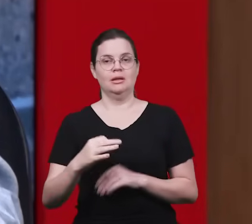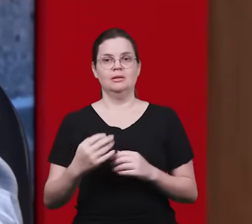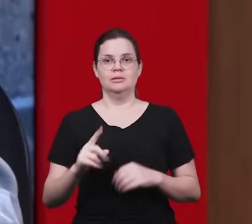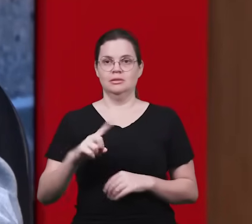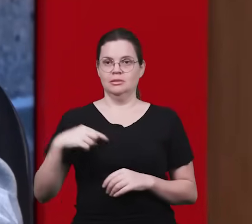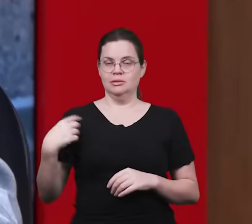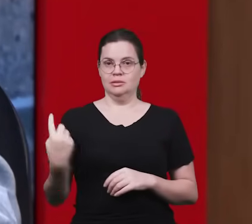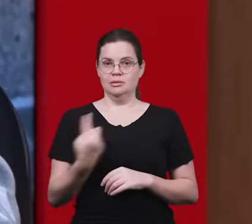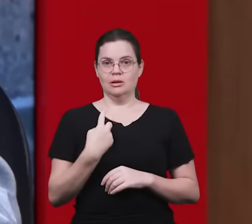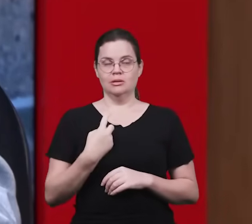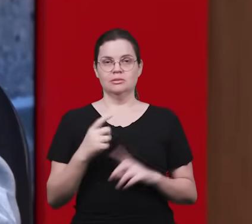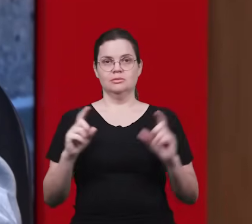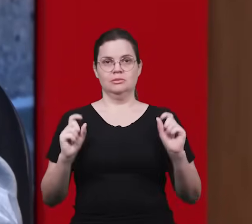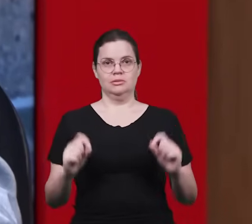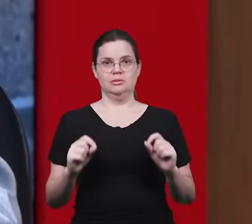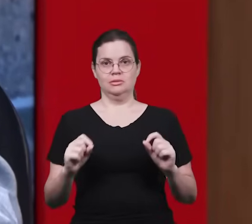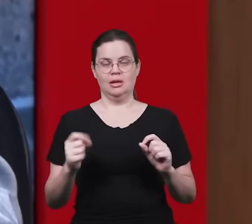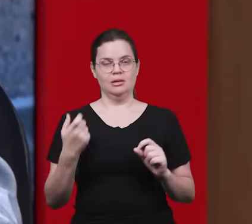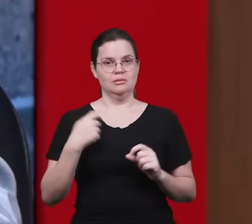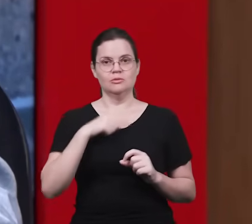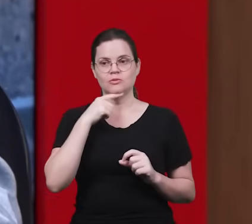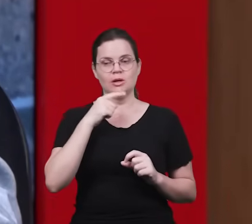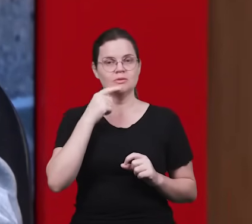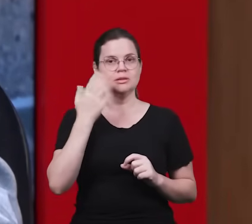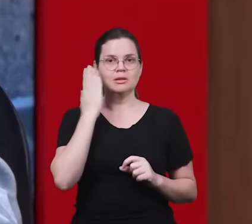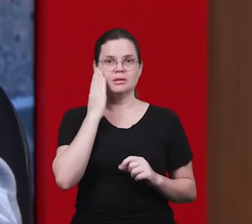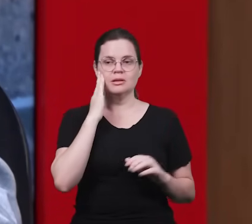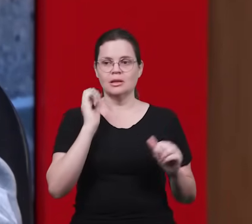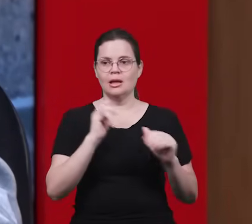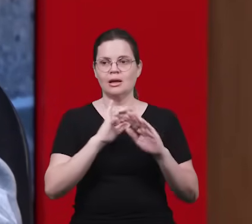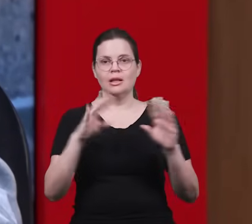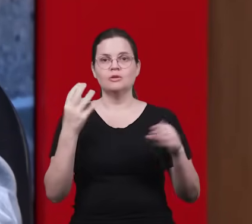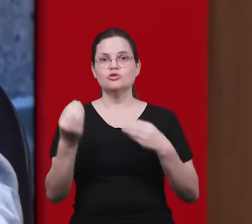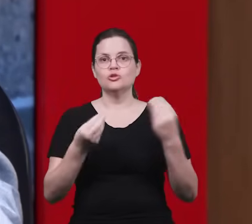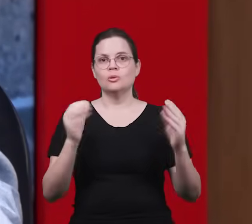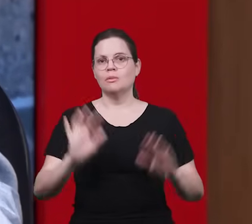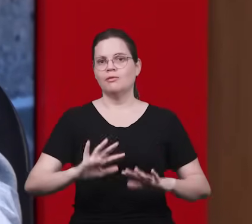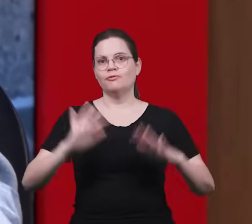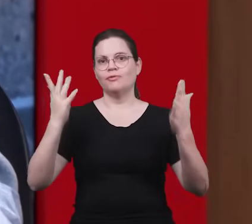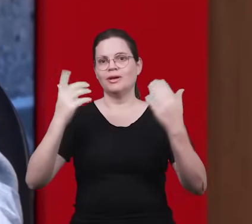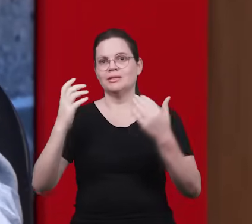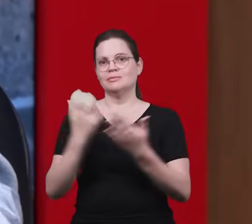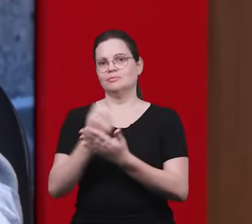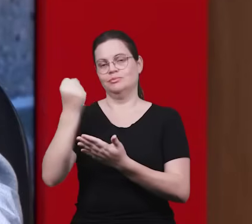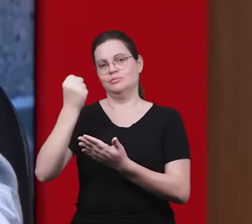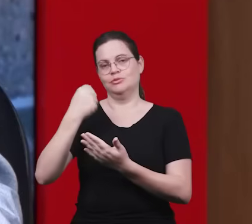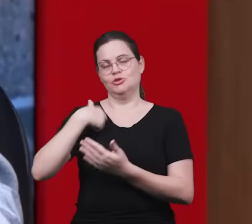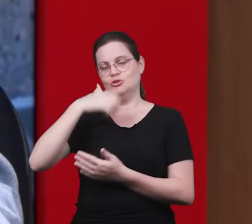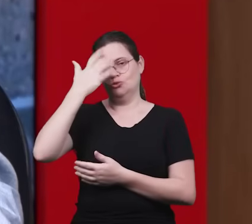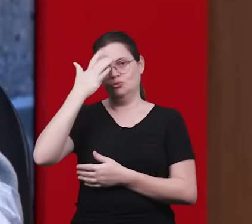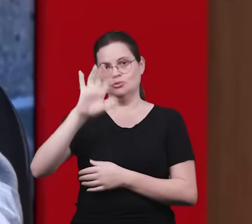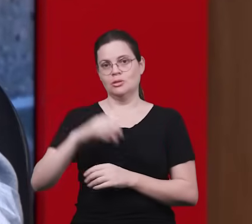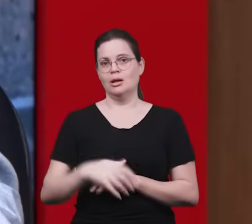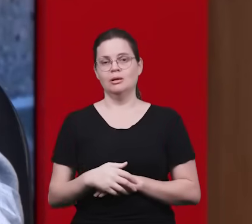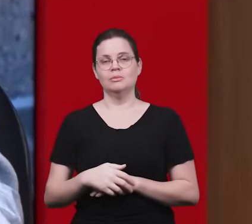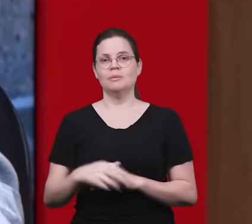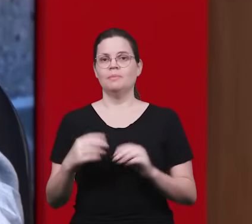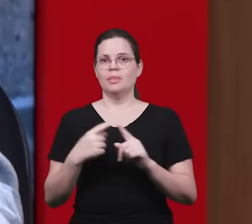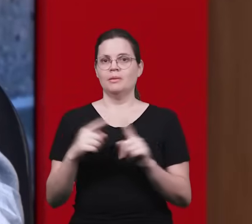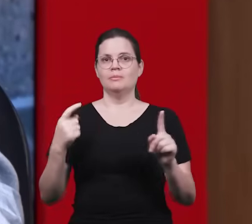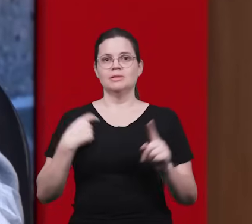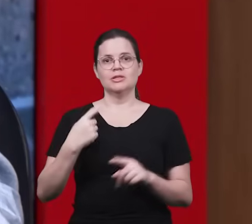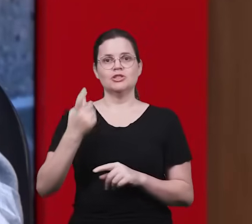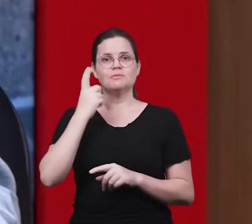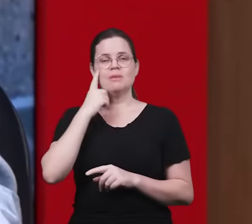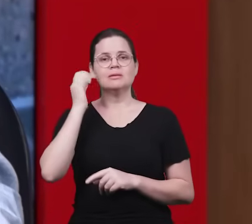não vamos, até de certa forma, entender a dimensão dessa festa. Nós sabemos que a dimensão da festa eterna,